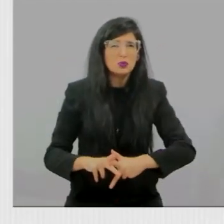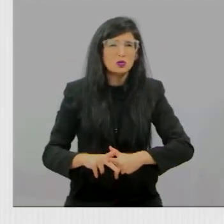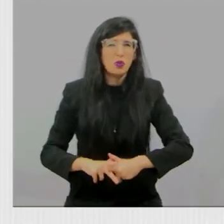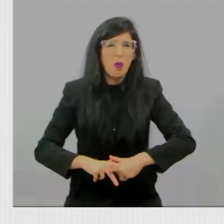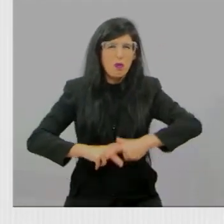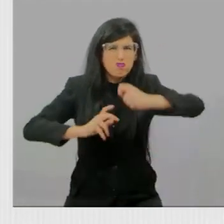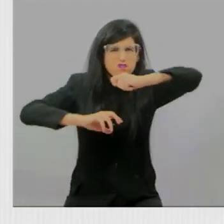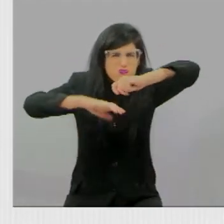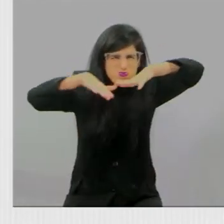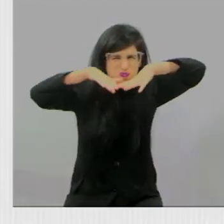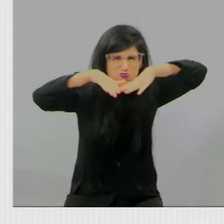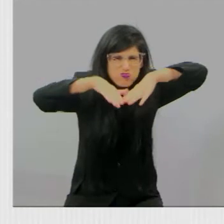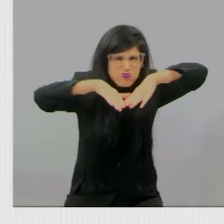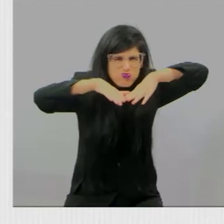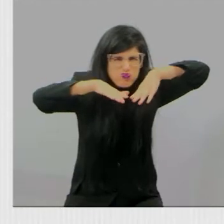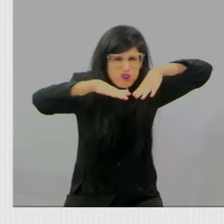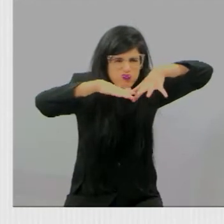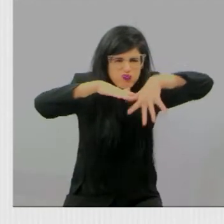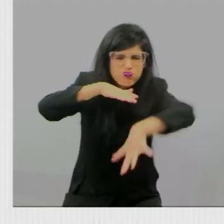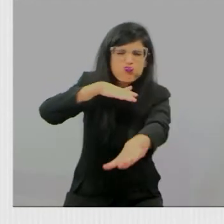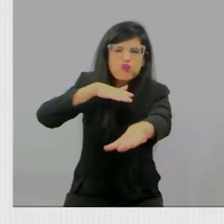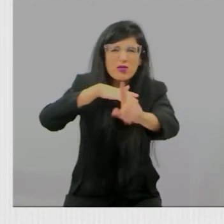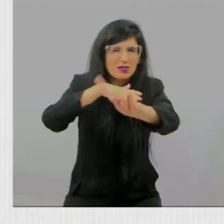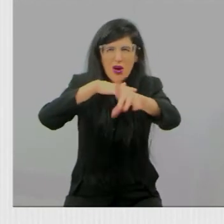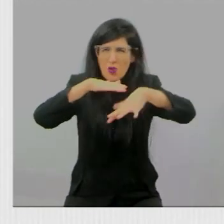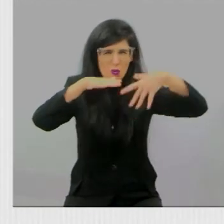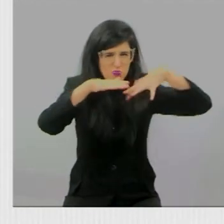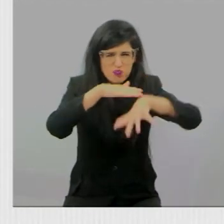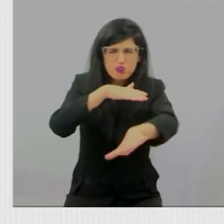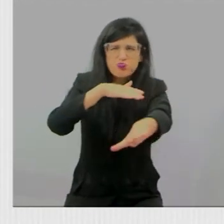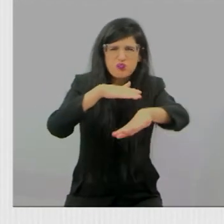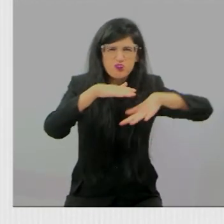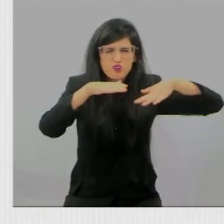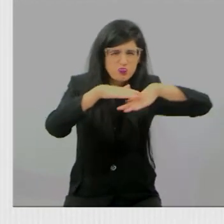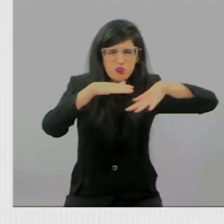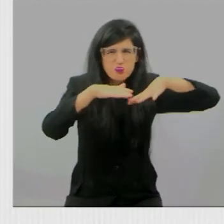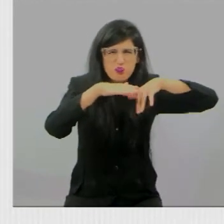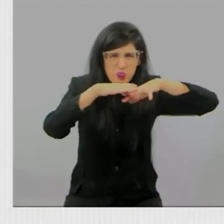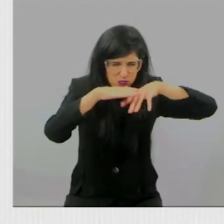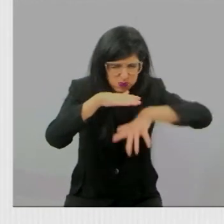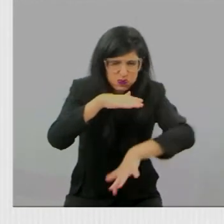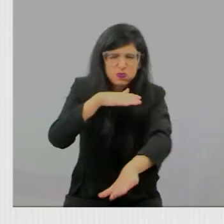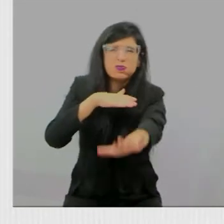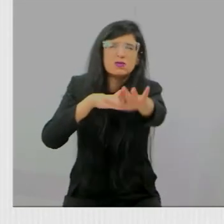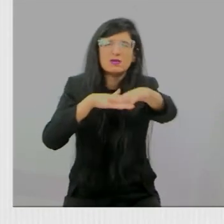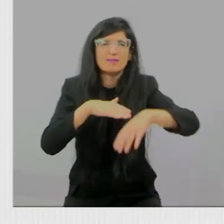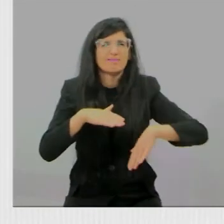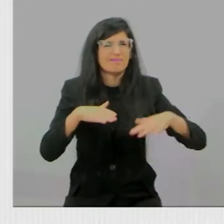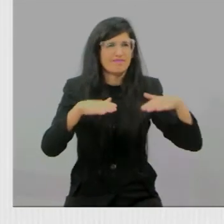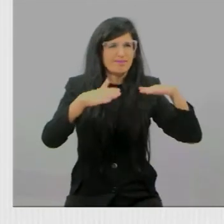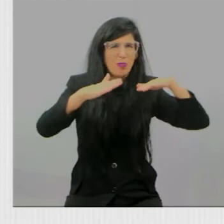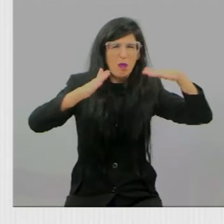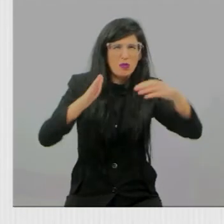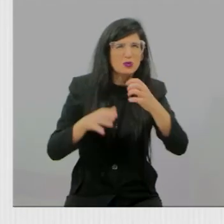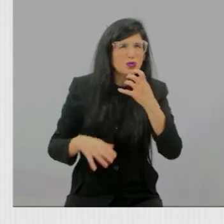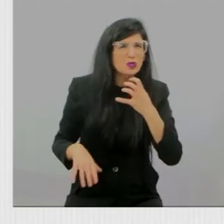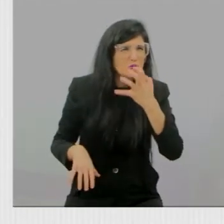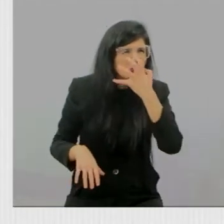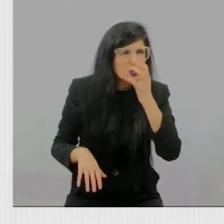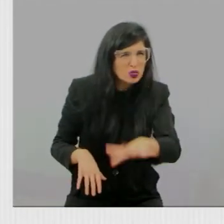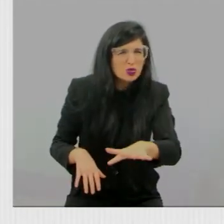aí. E lógico que não é para jogar num rio, mas está lá esperando. A comunidade quer saber qual que é o projeto que